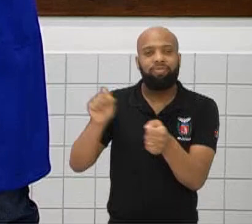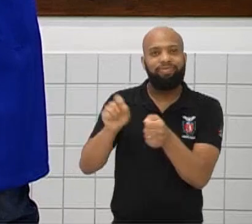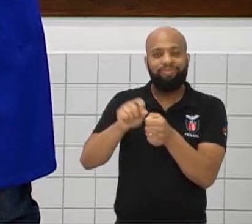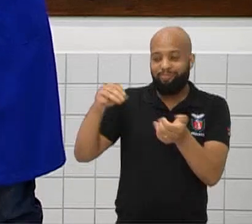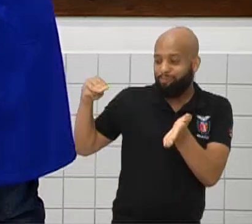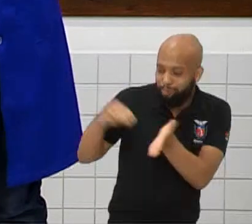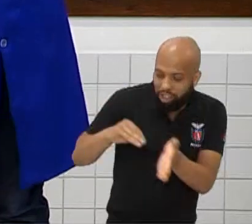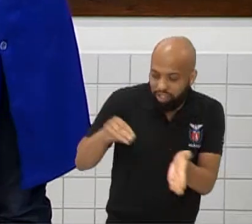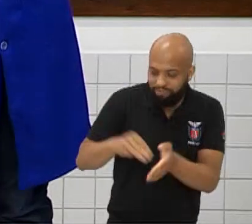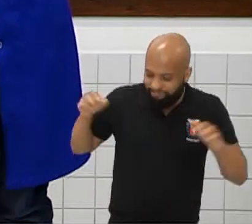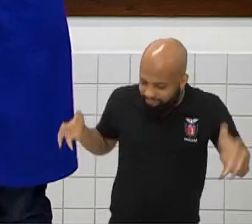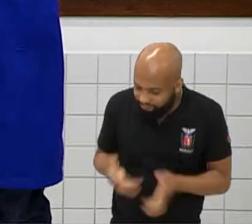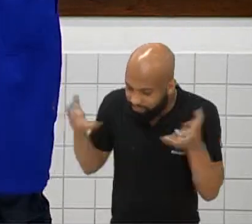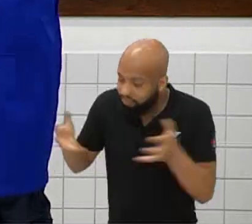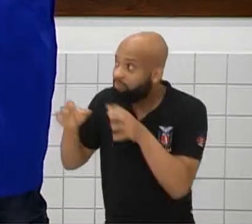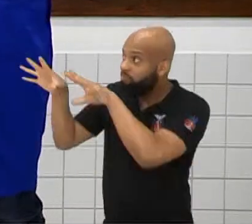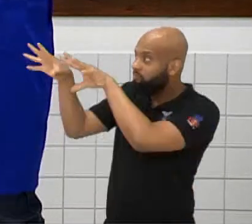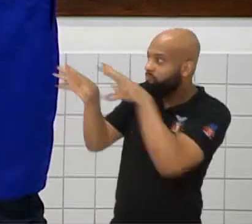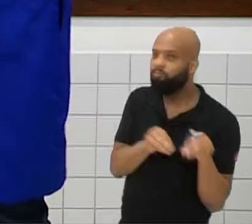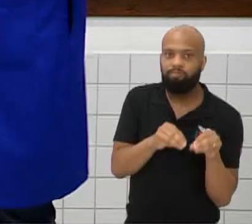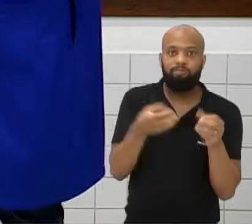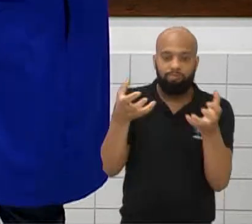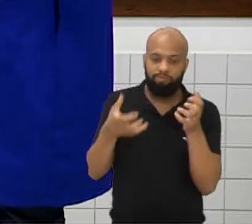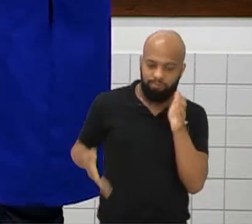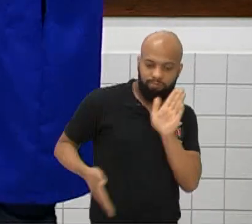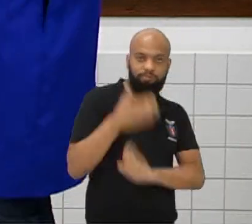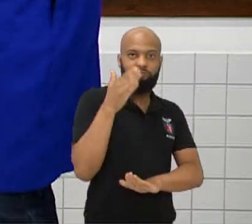levou realmente à mudança, era fugir.